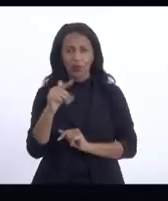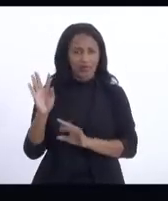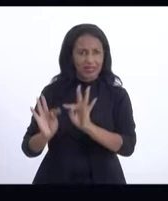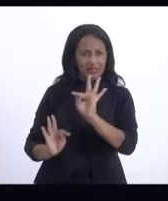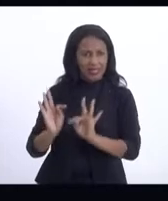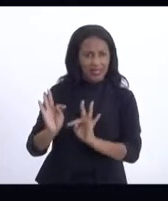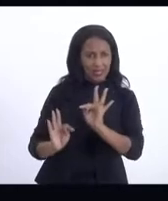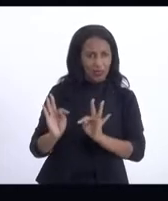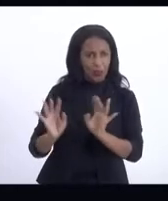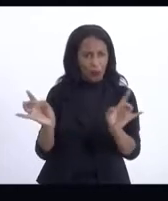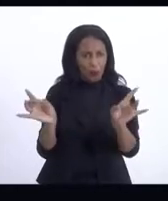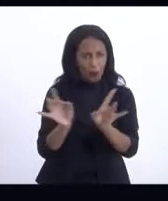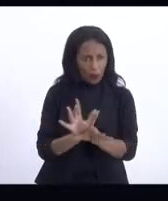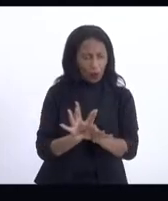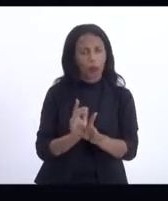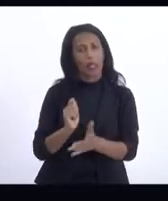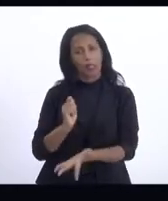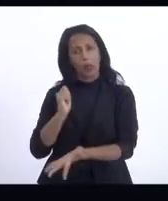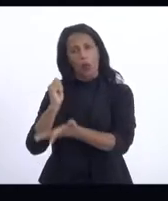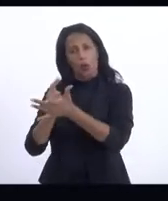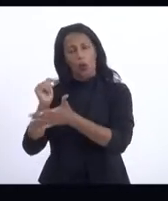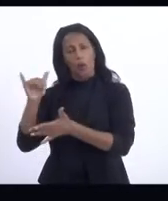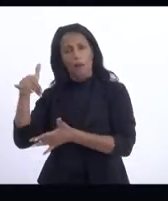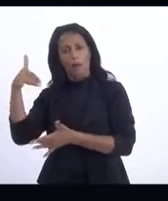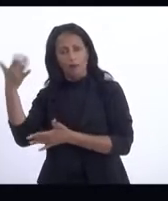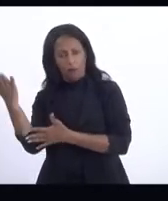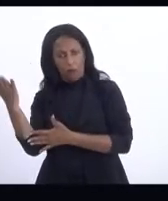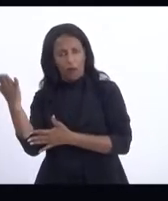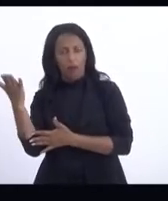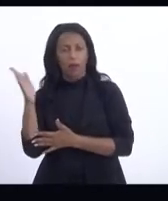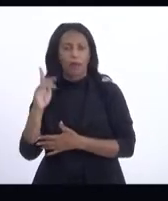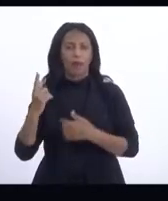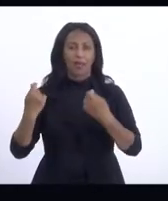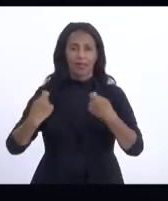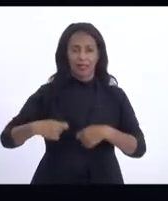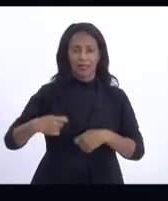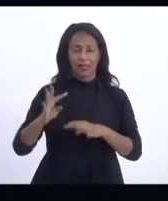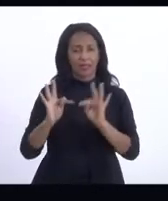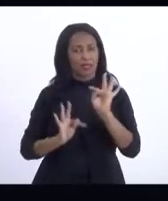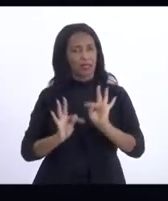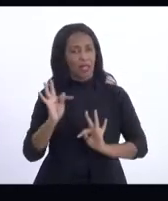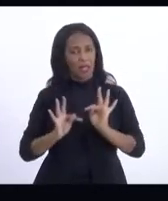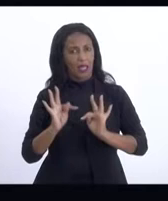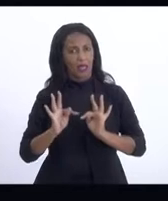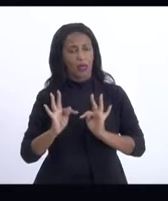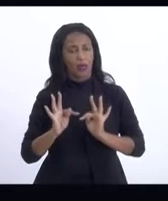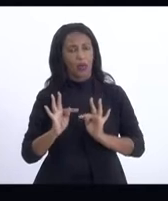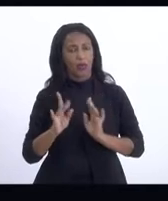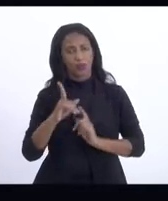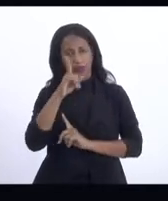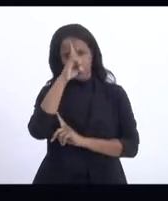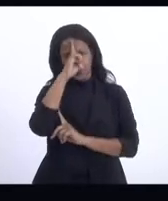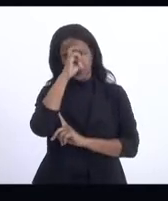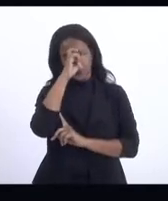tecnologia disponível e suficiente para atender às necessidades tecnológicas da instituição.